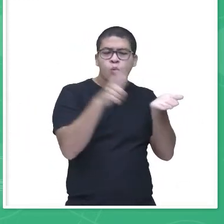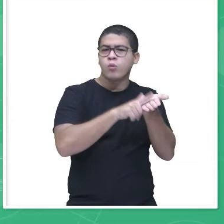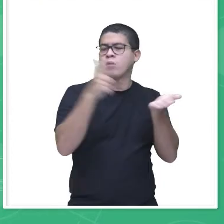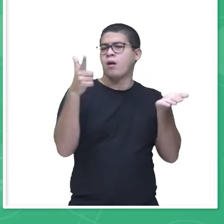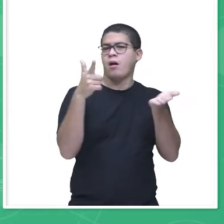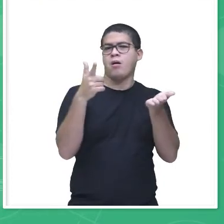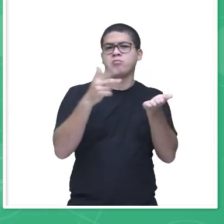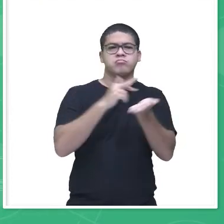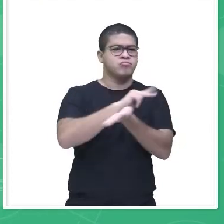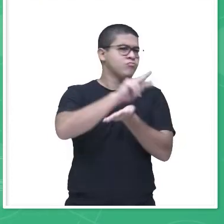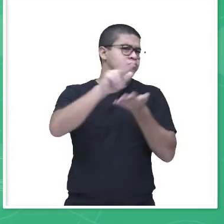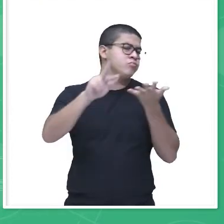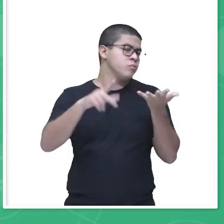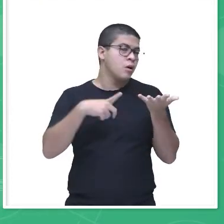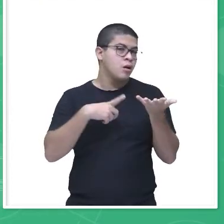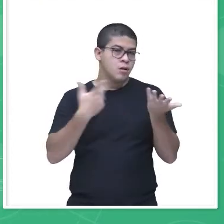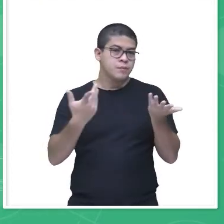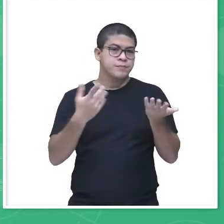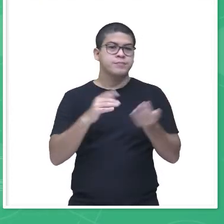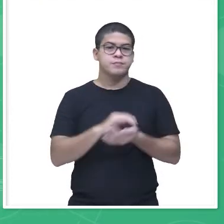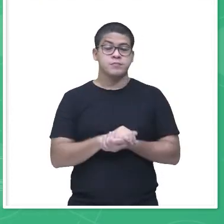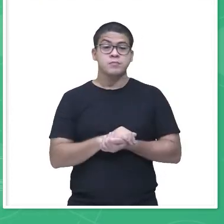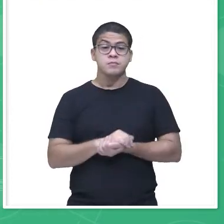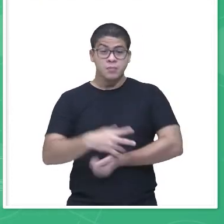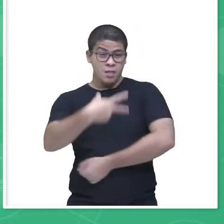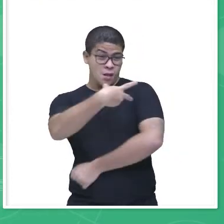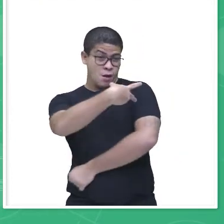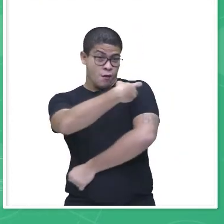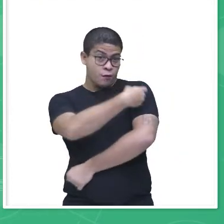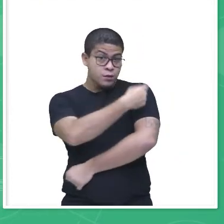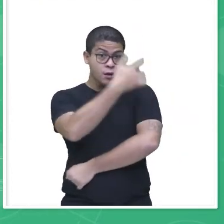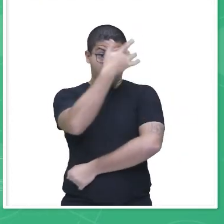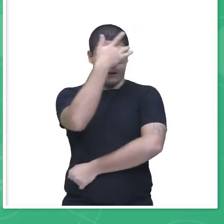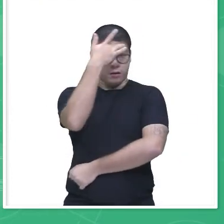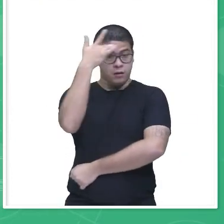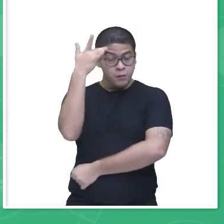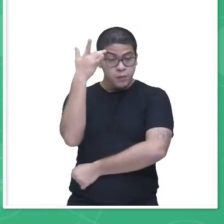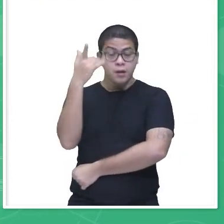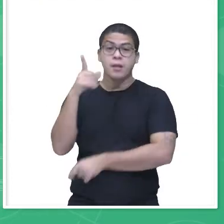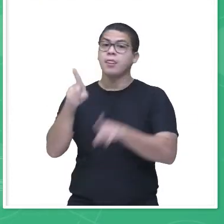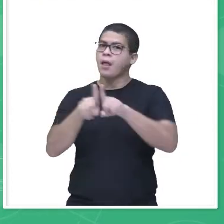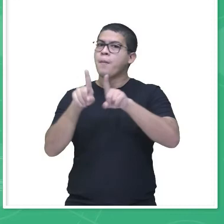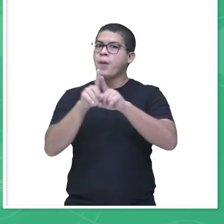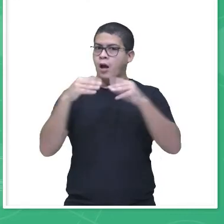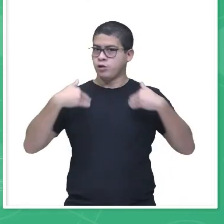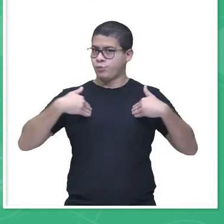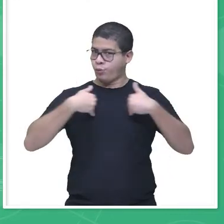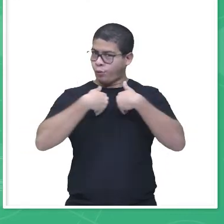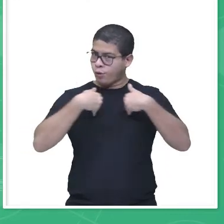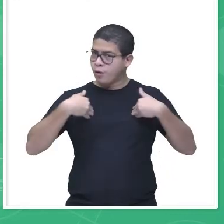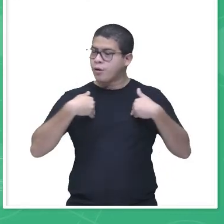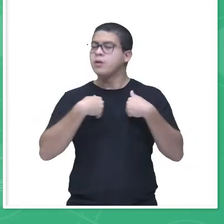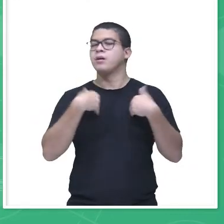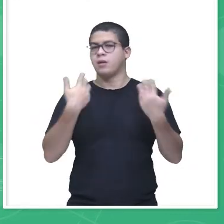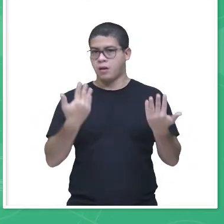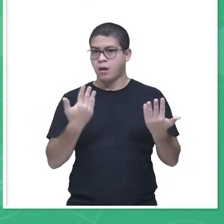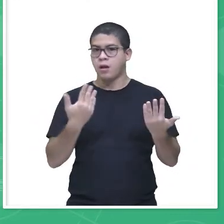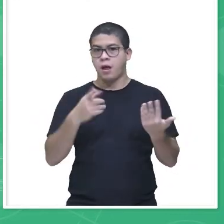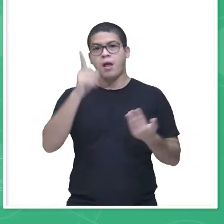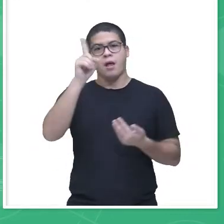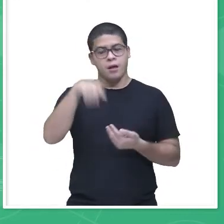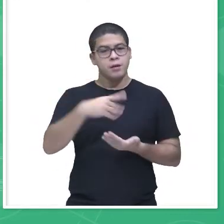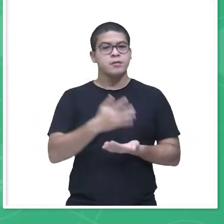higiene coletiva. Promover a vacinação de pessoas e também de animais. É um exemplo de higiene